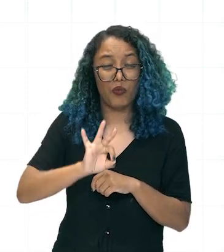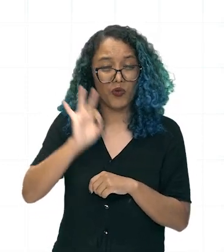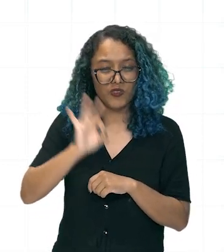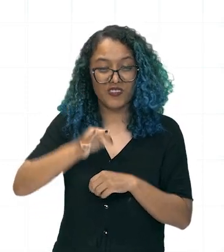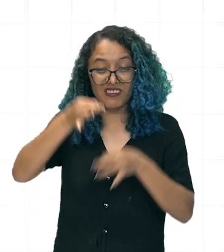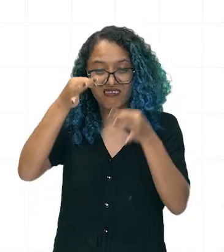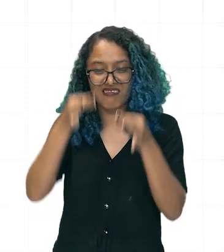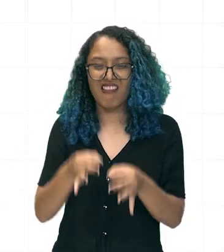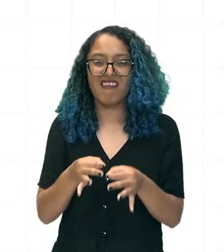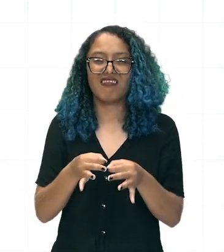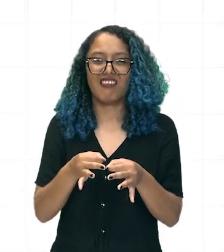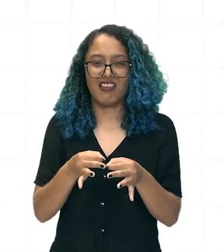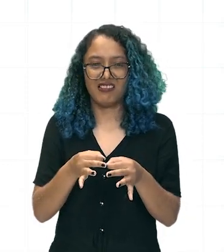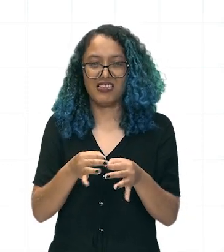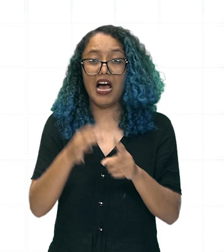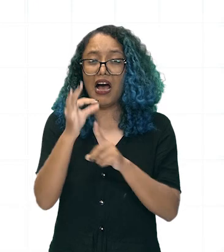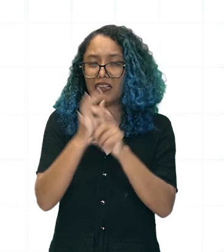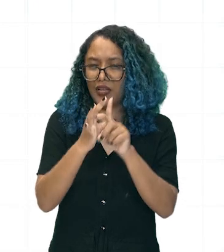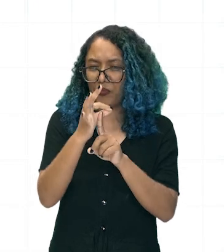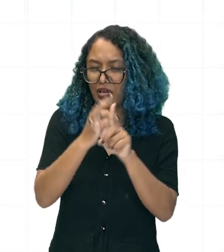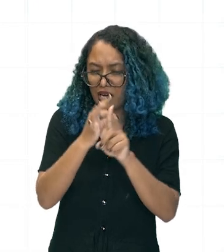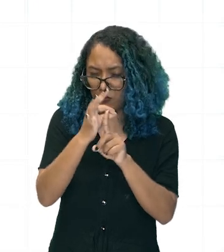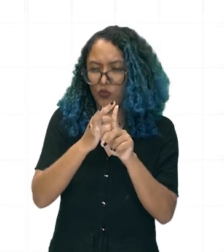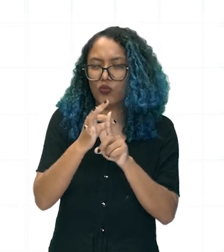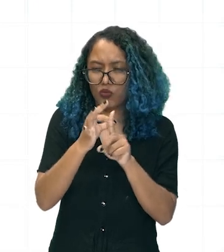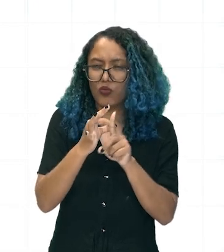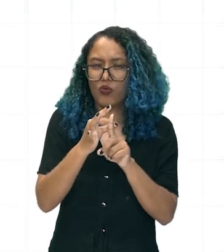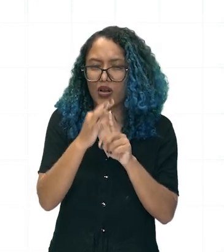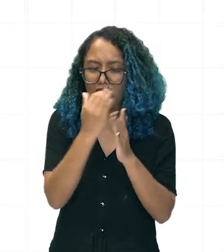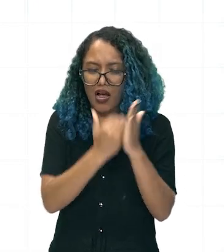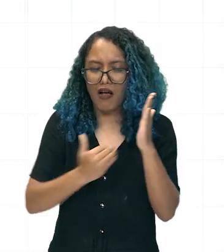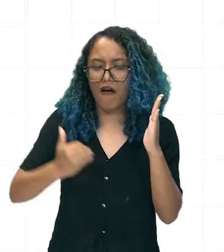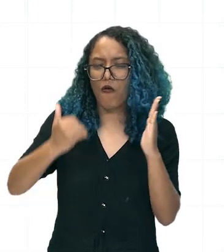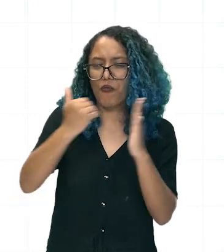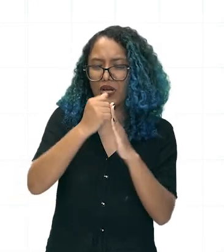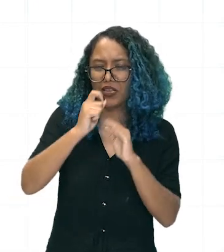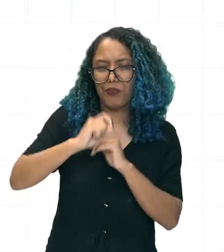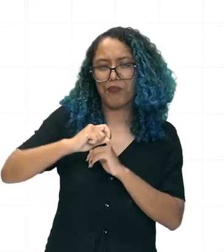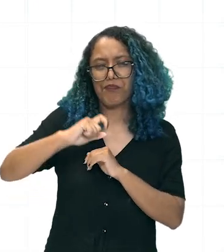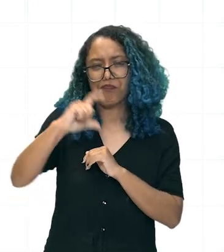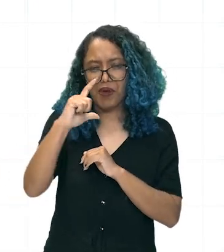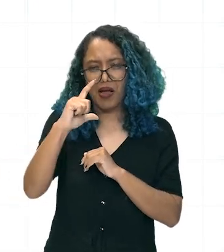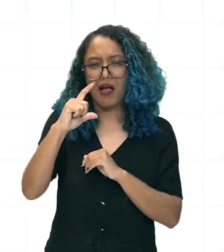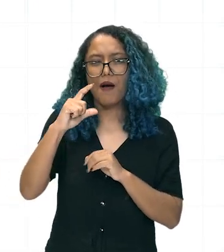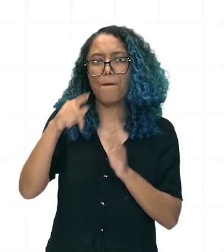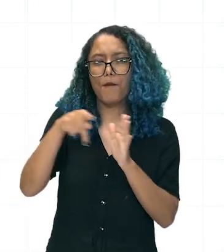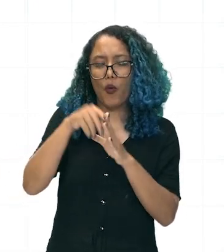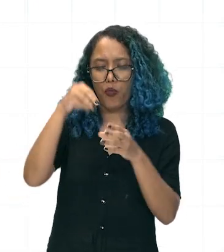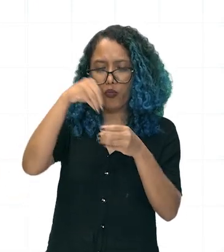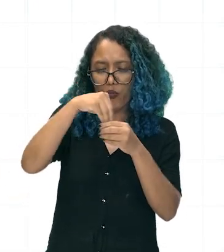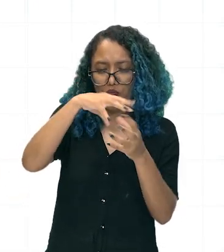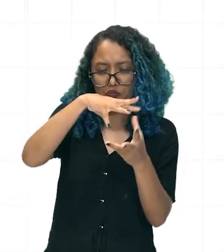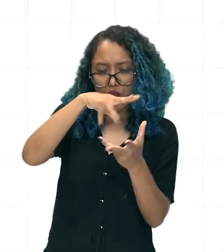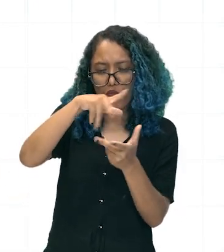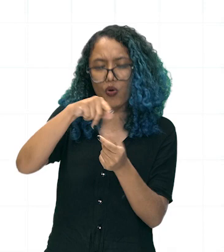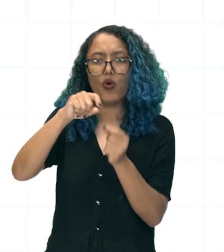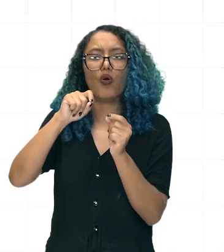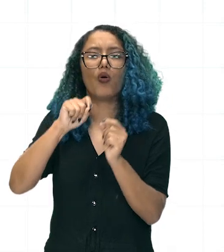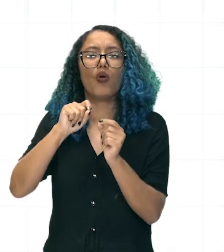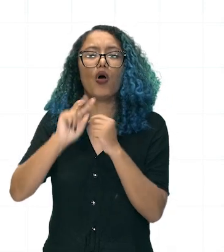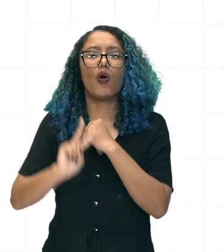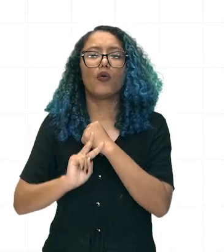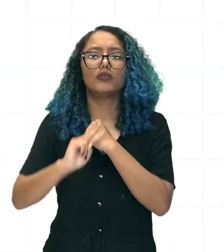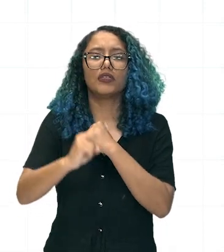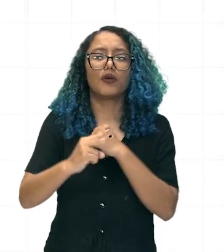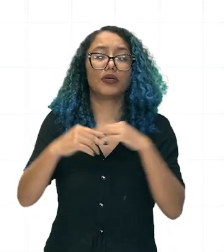que essa temperatura que está aumentando, né, no planeta Terra, ela é